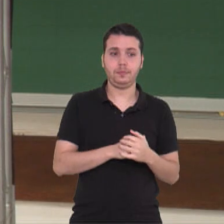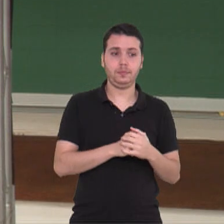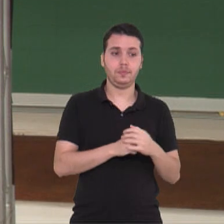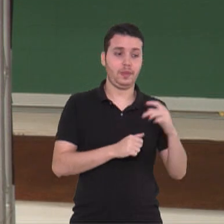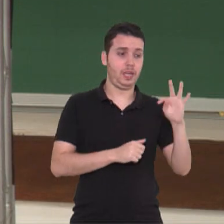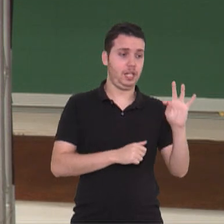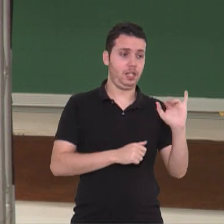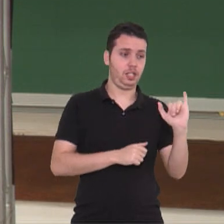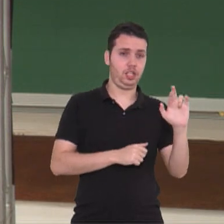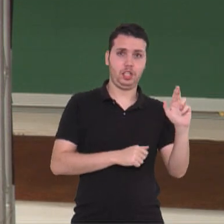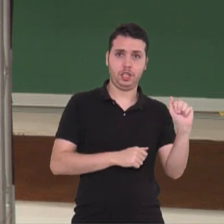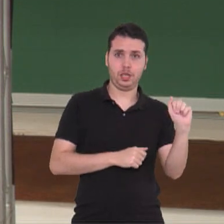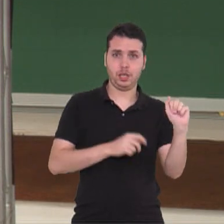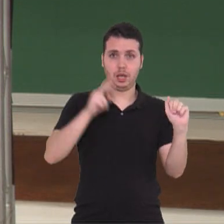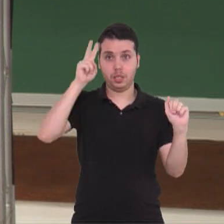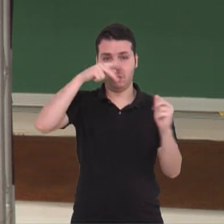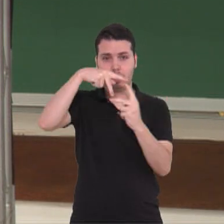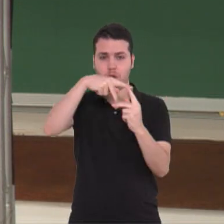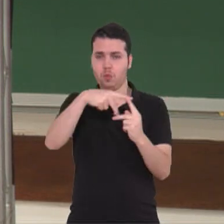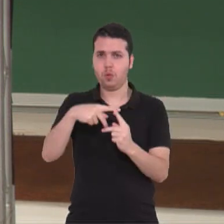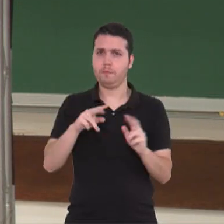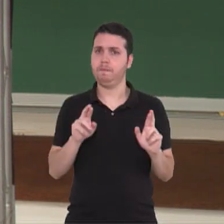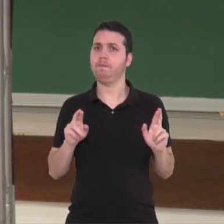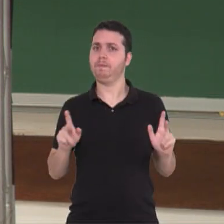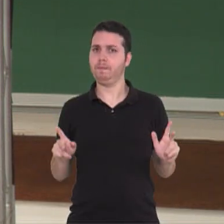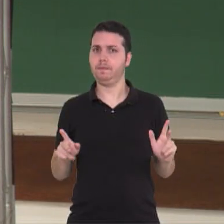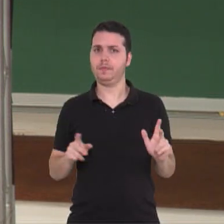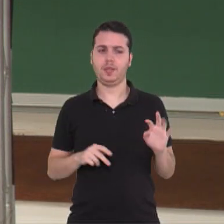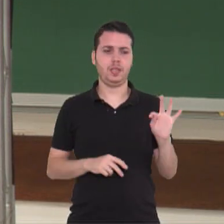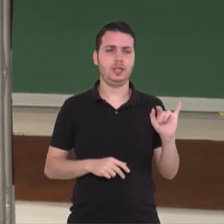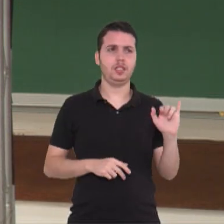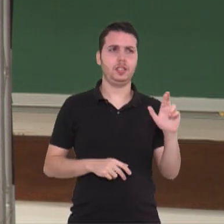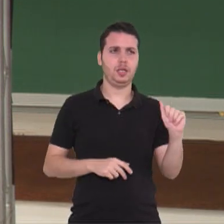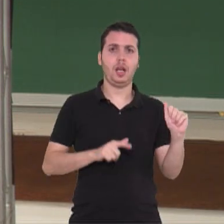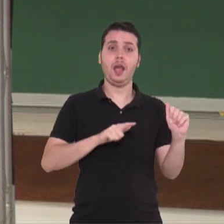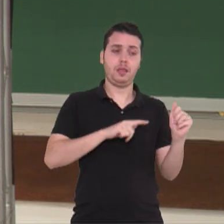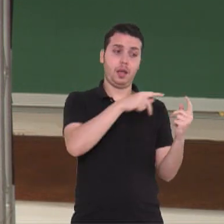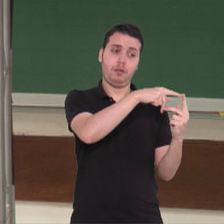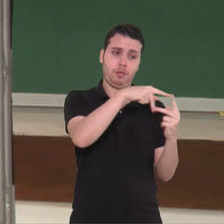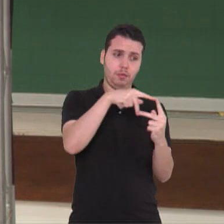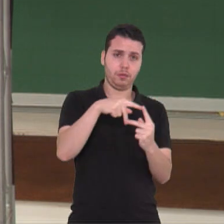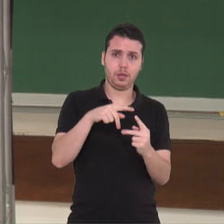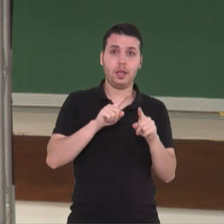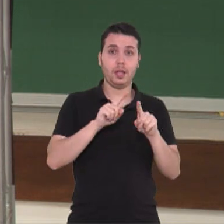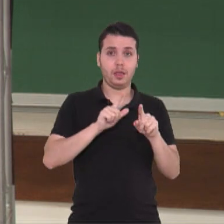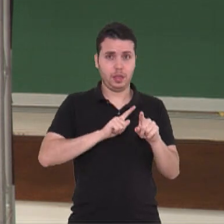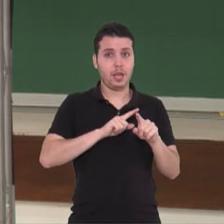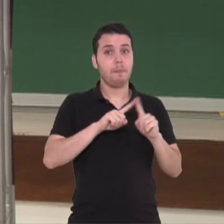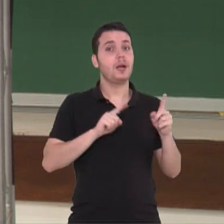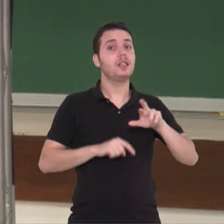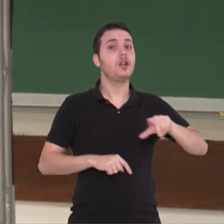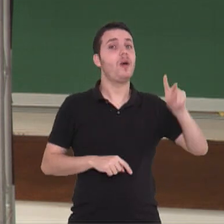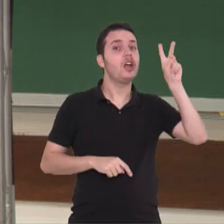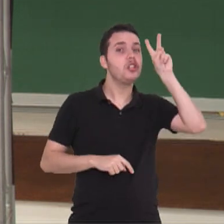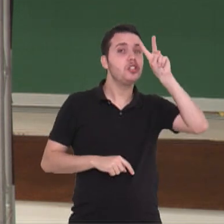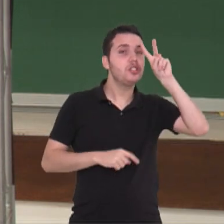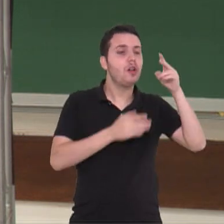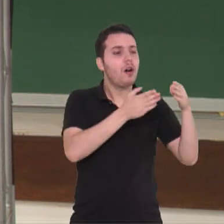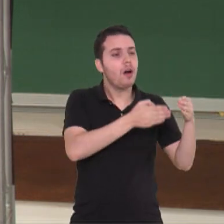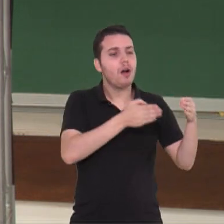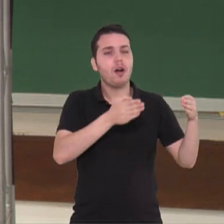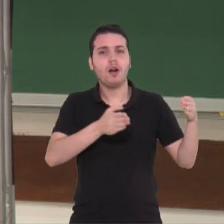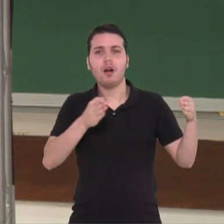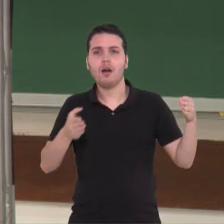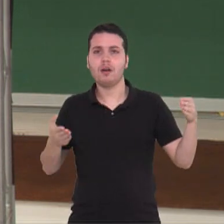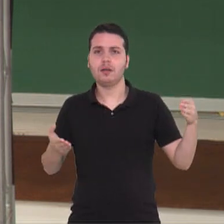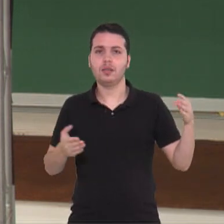diferentes, né? Para quem achava que era a mesma coisa, a tira tem quadrinhos? Tem, mas não é uma história em quadrinho. Então a